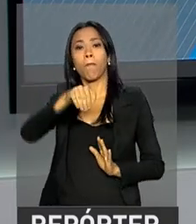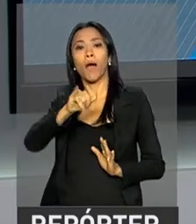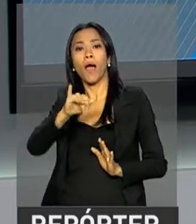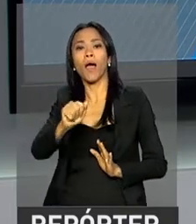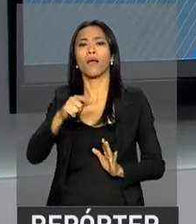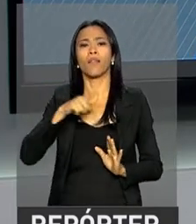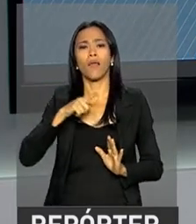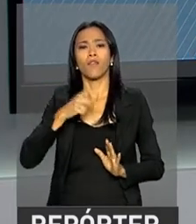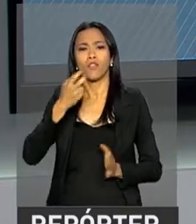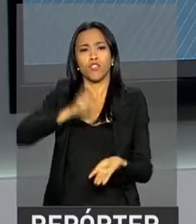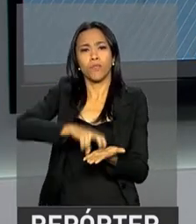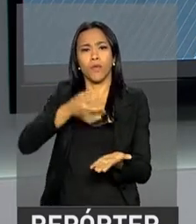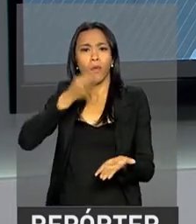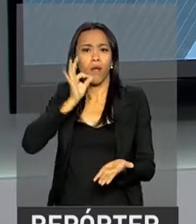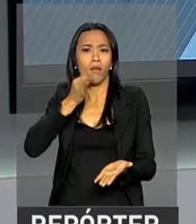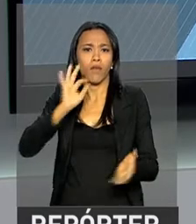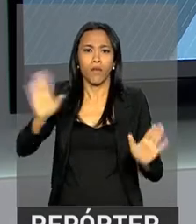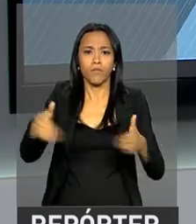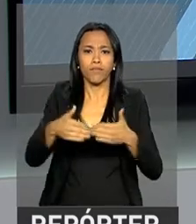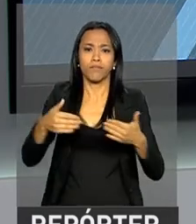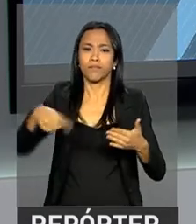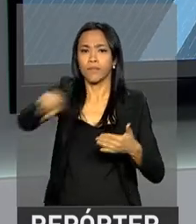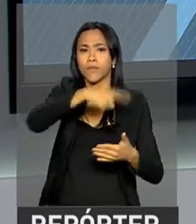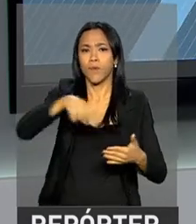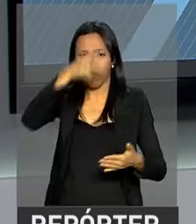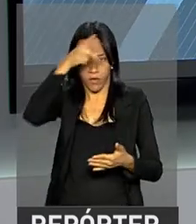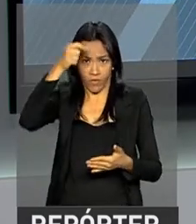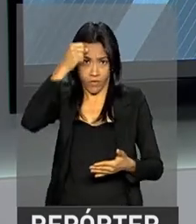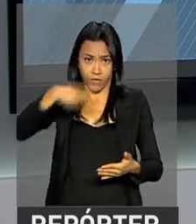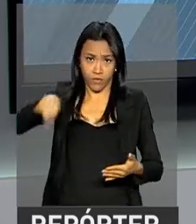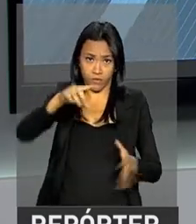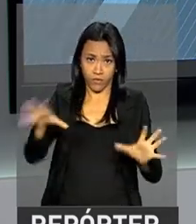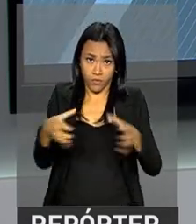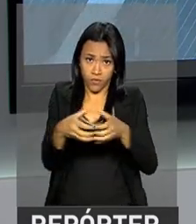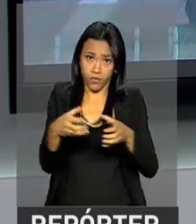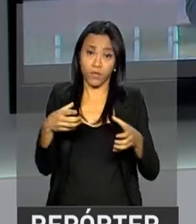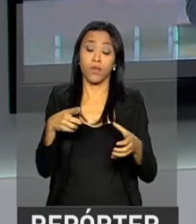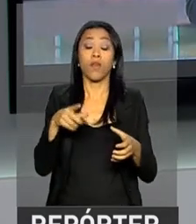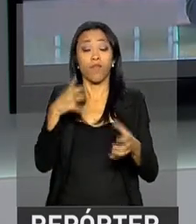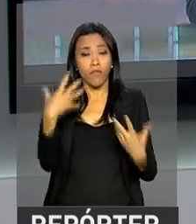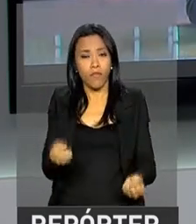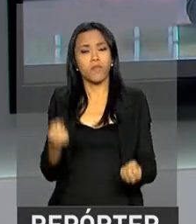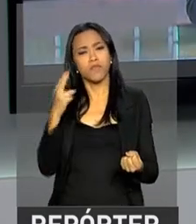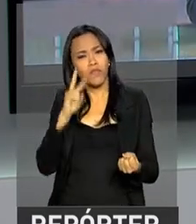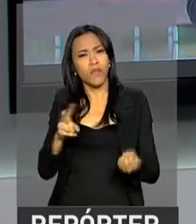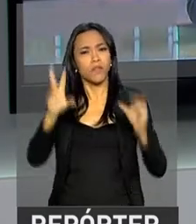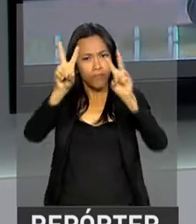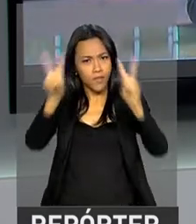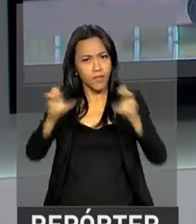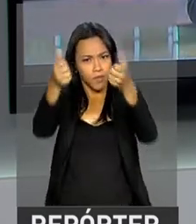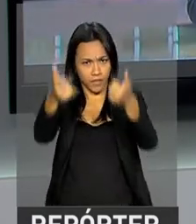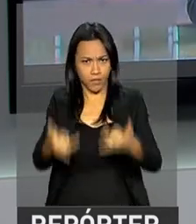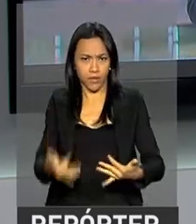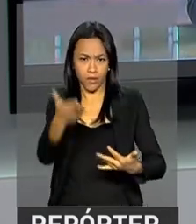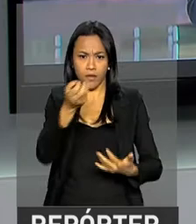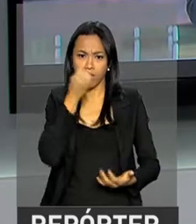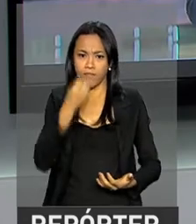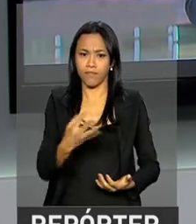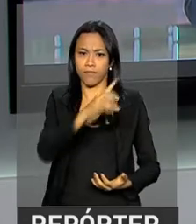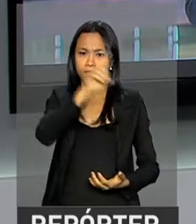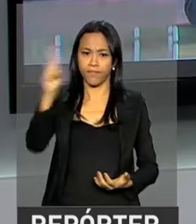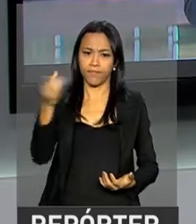nacional de prefeitos e nós vamos ao palácio do planalto conversar ao vivo com a repórter nem pereira sobre esse assunto o bom dia nem